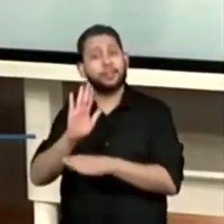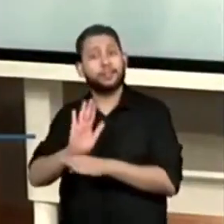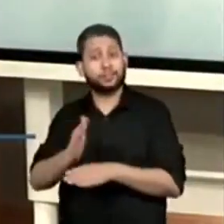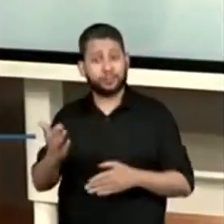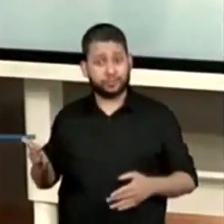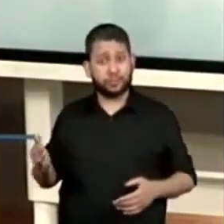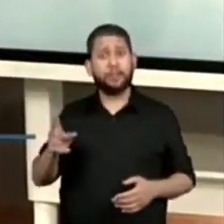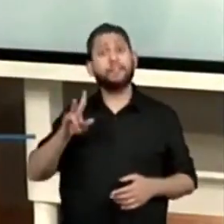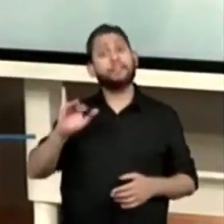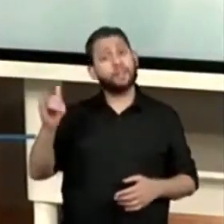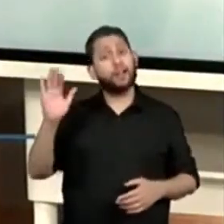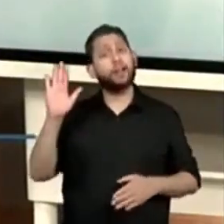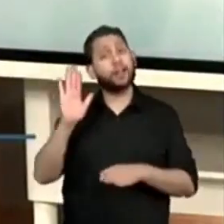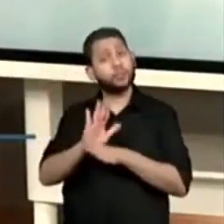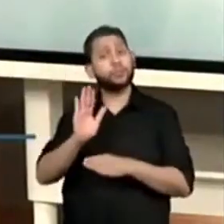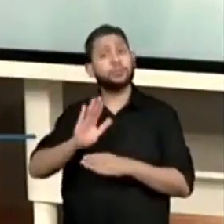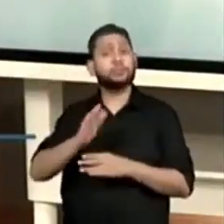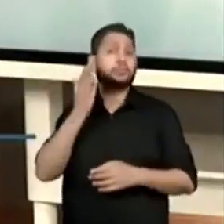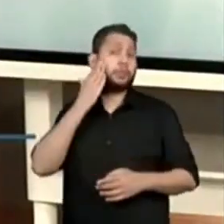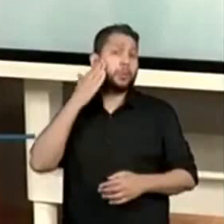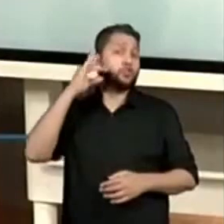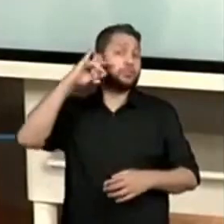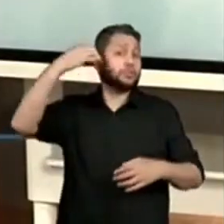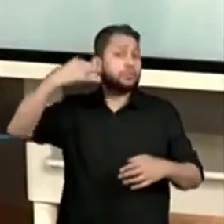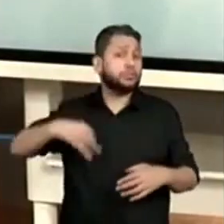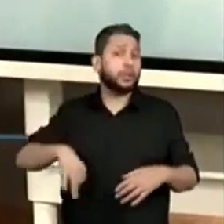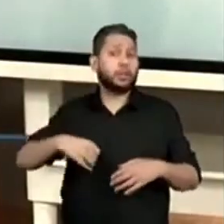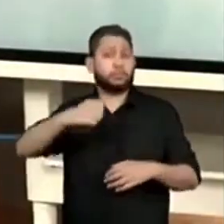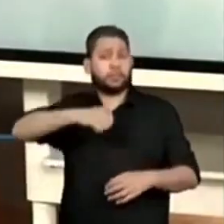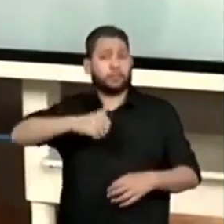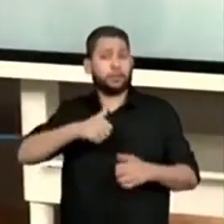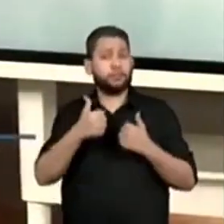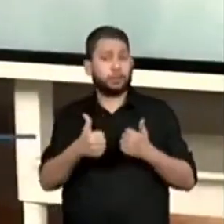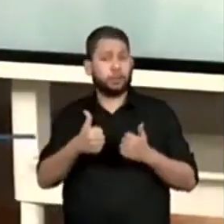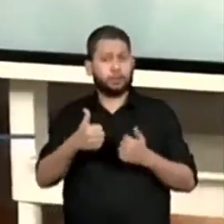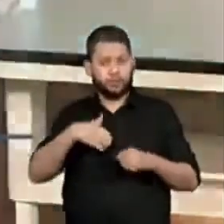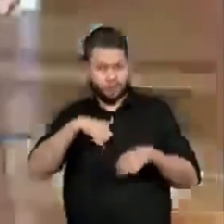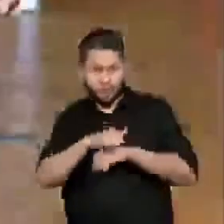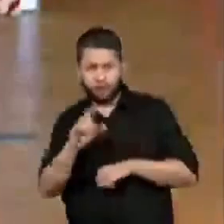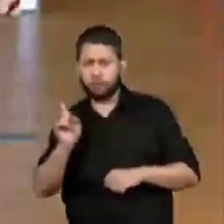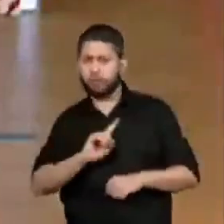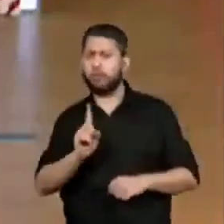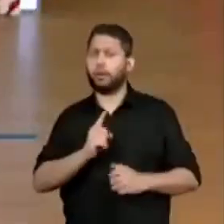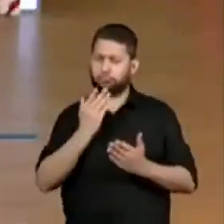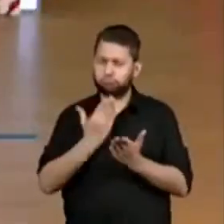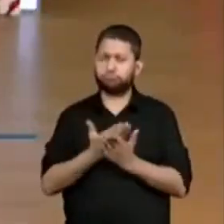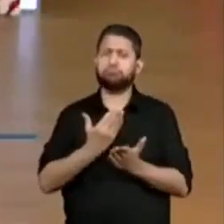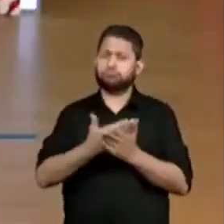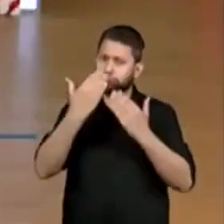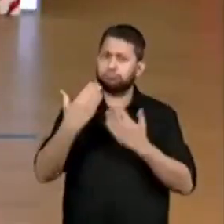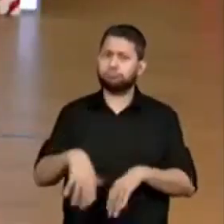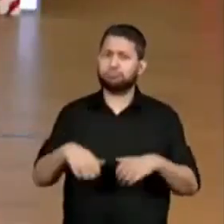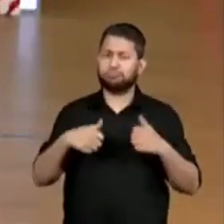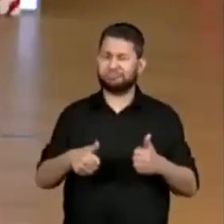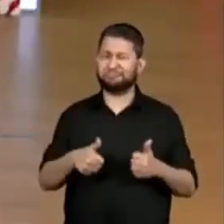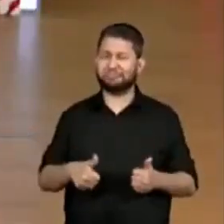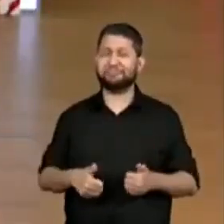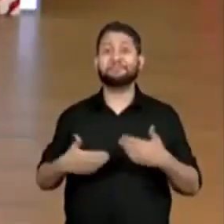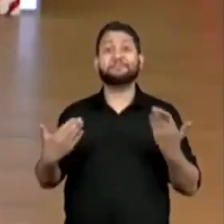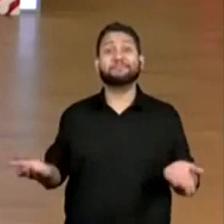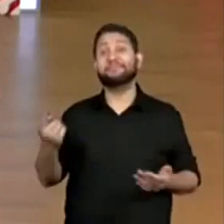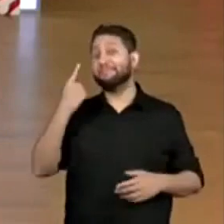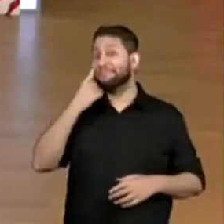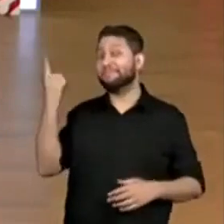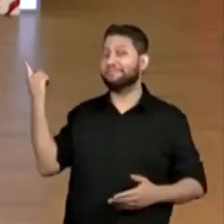você será orientado E aí não deixe de participar Combinado então bora lá para os assuntos desta